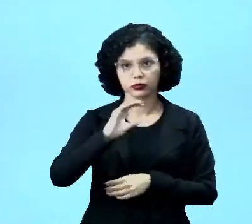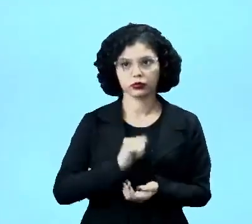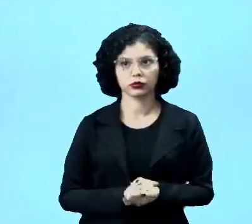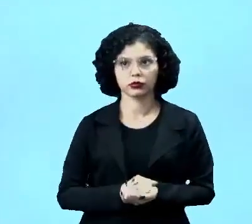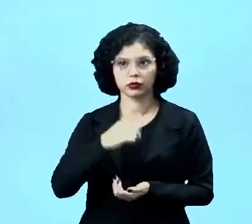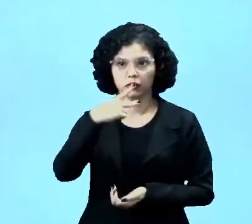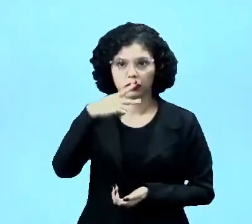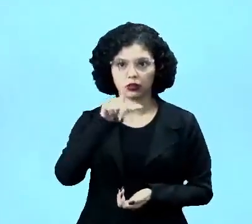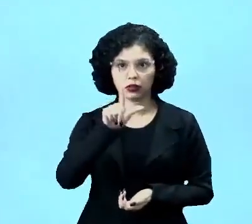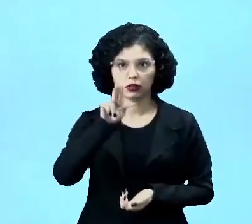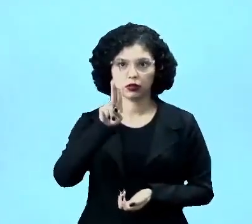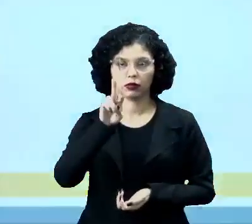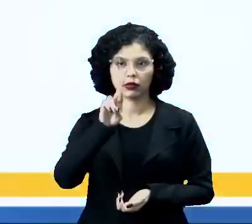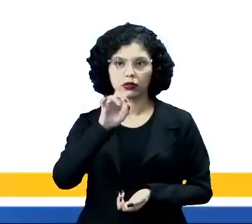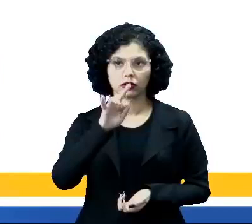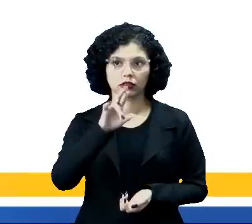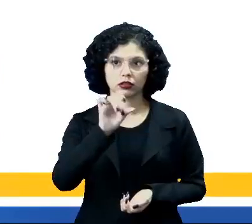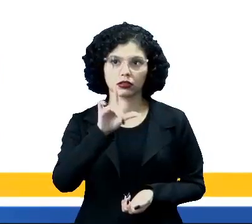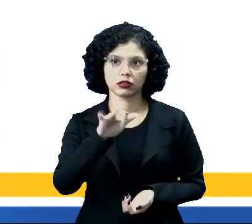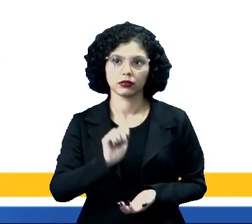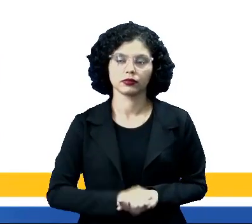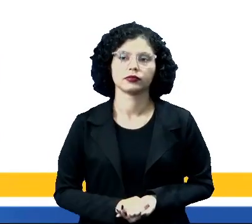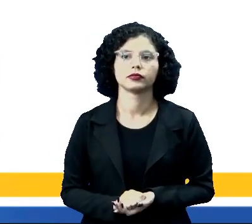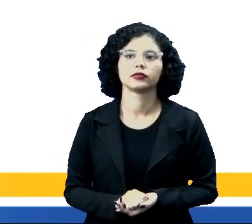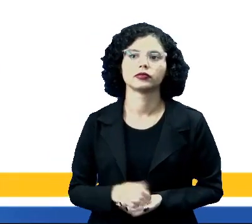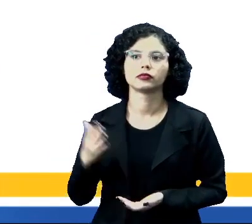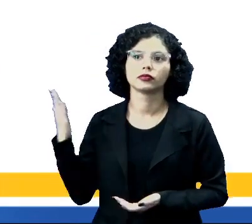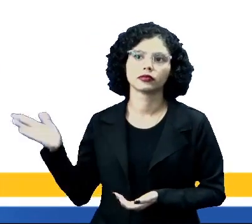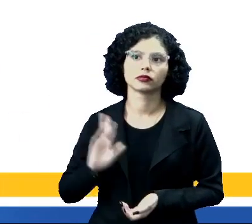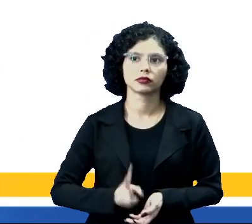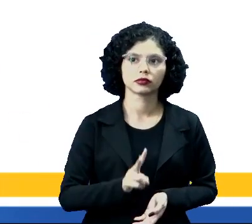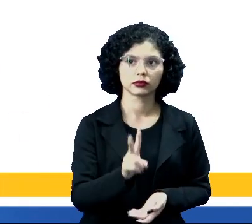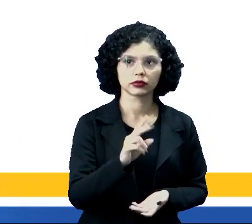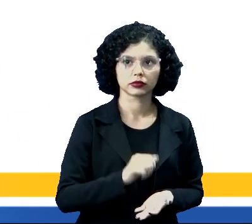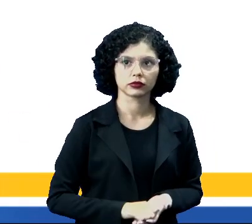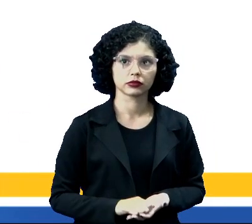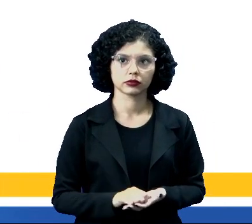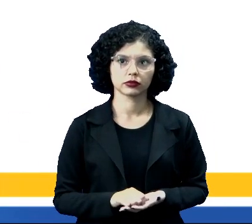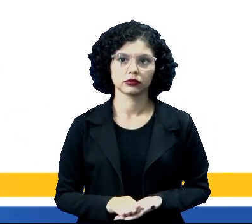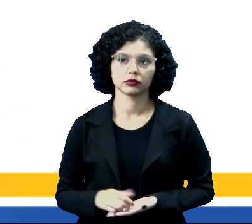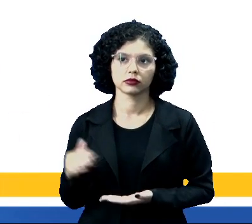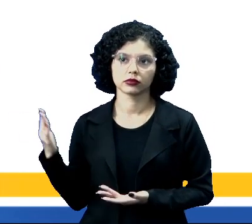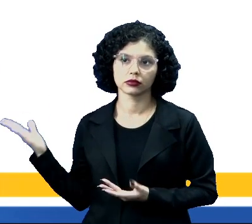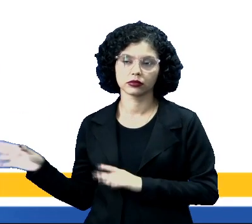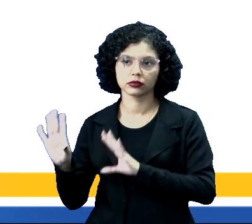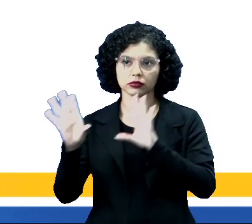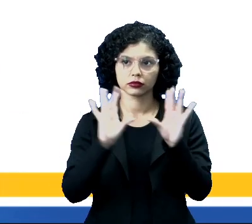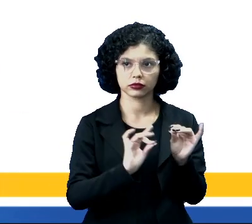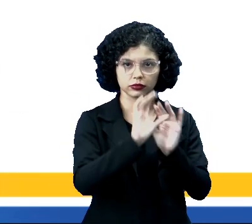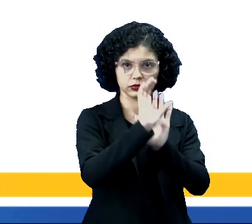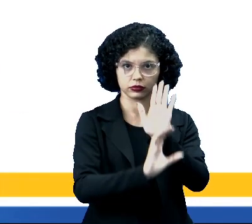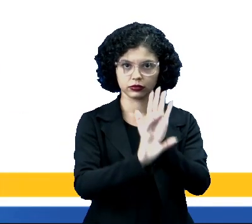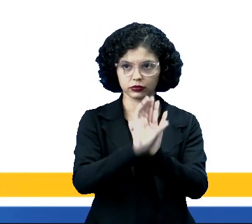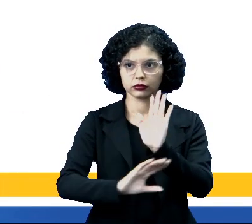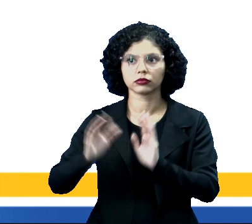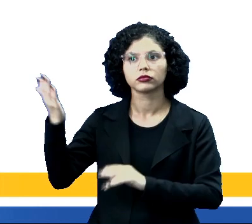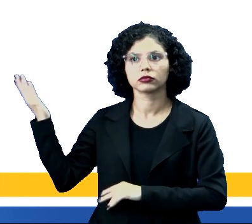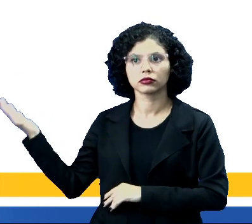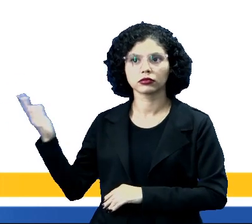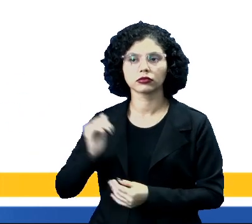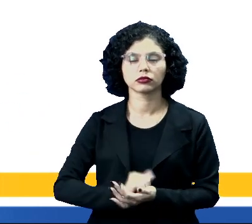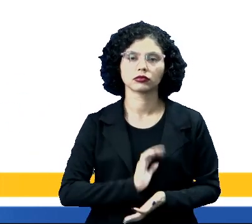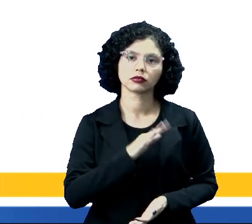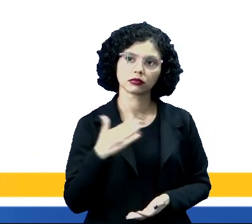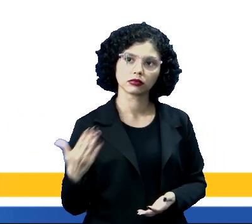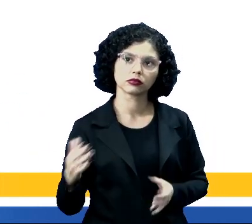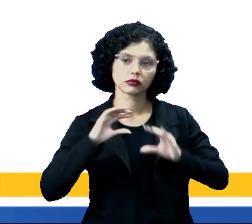ser pluricelular. E aí, seguindo, vale a gente trazer também que quando a